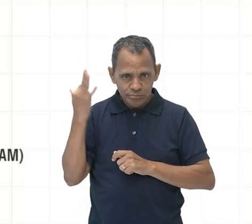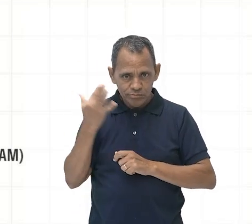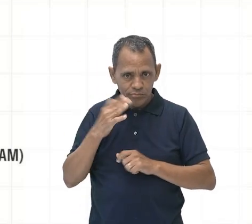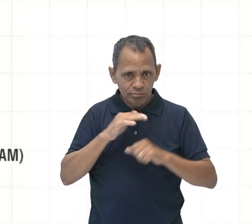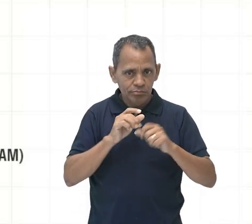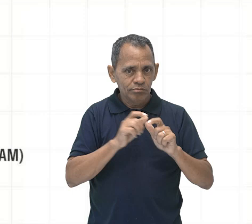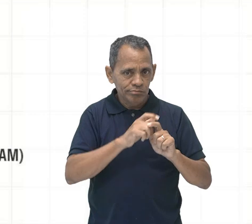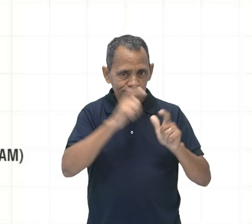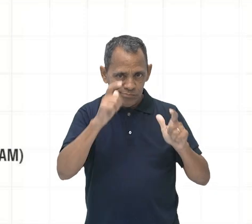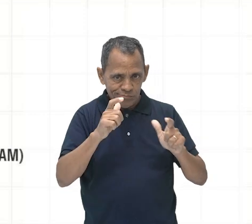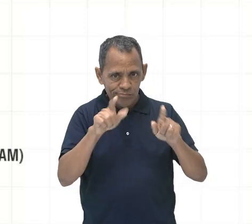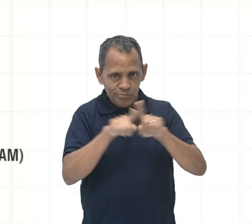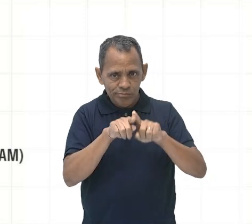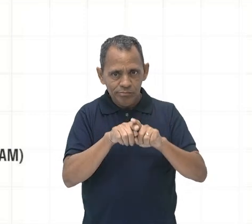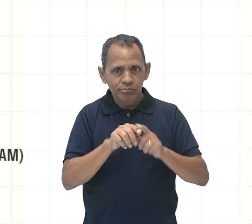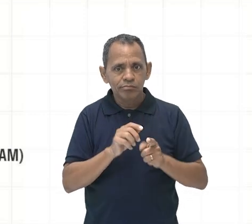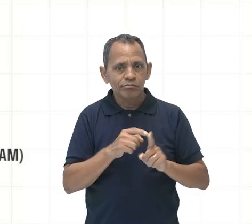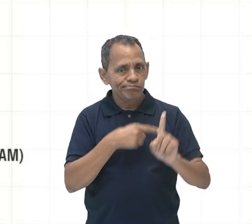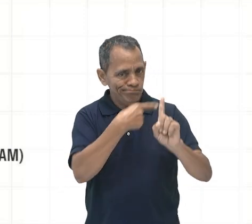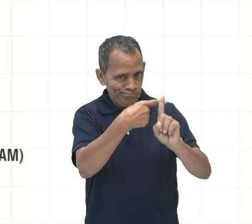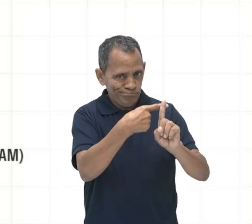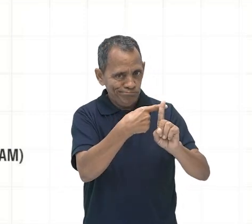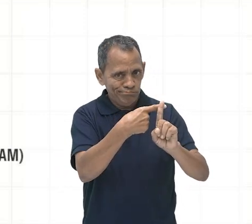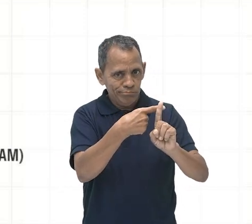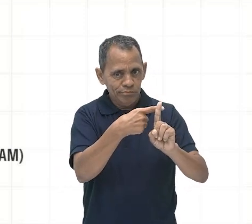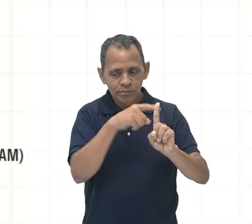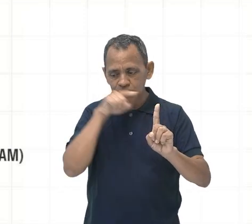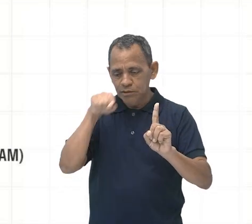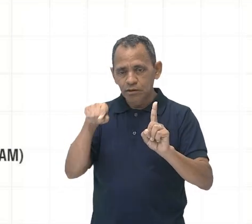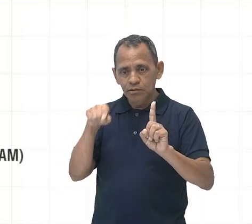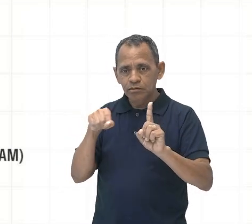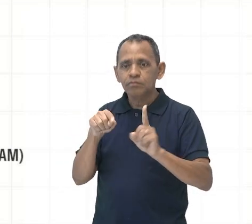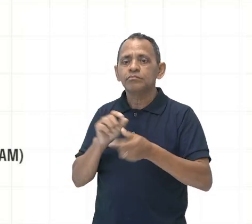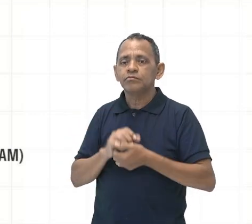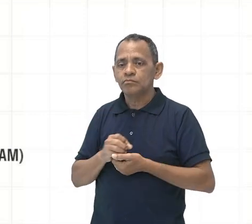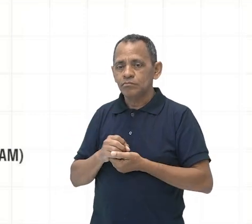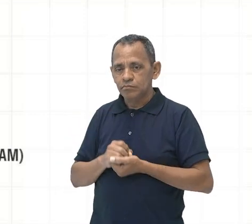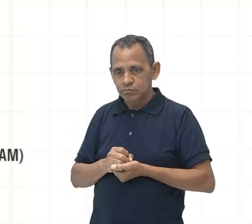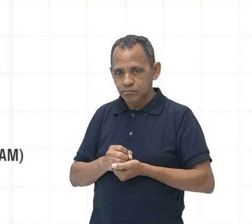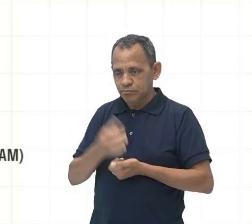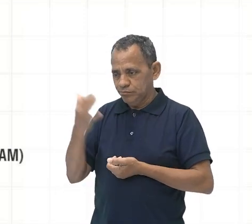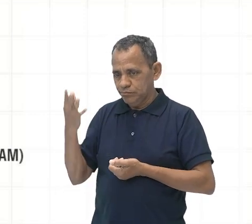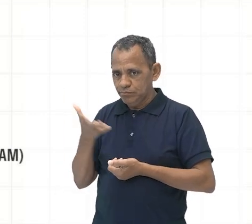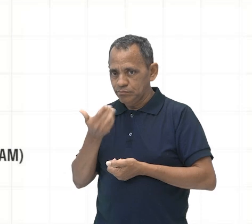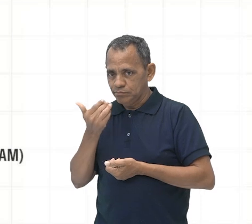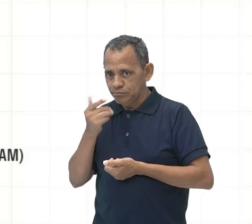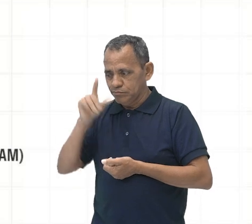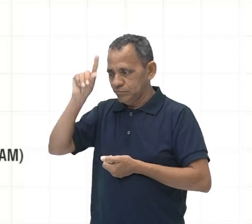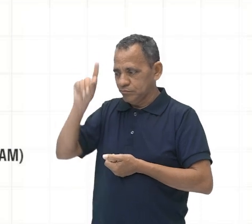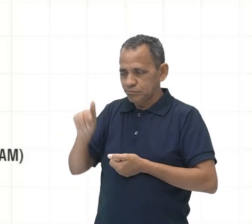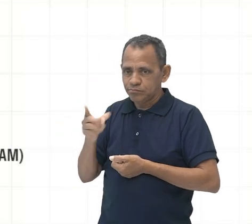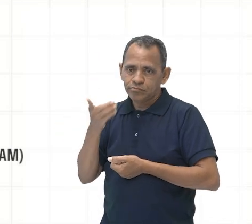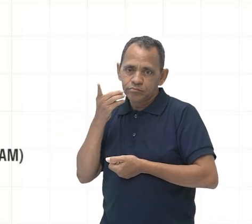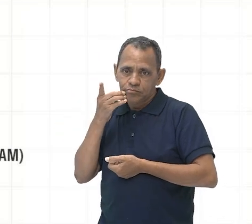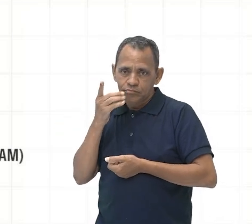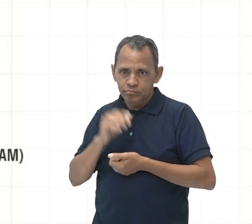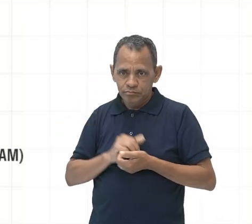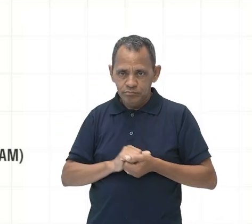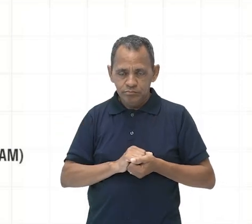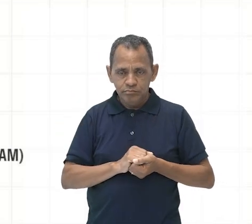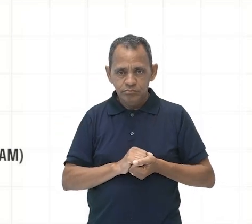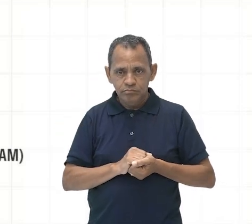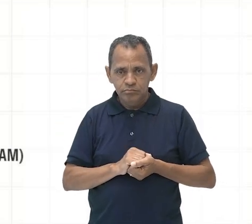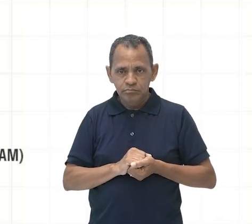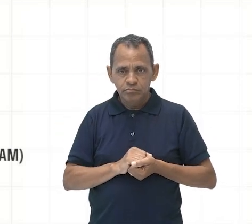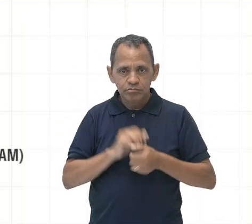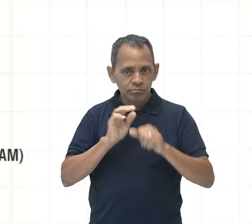então logo a quantidade de comida vai ter que durar um pouco, uma quantidade menor de dias. Se tem mais